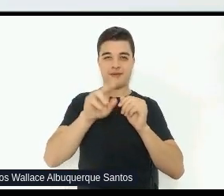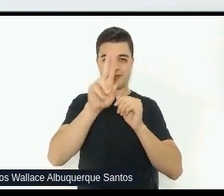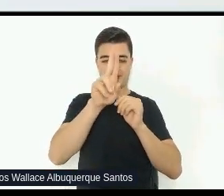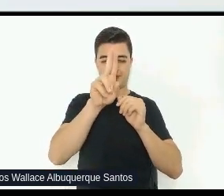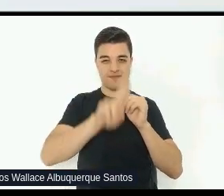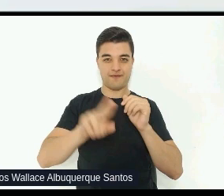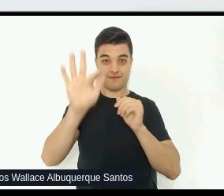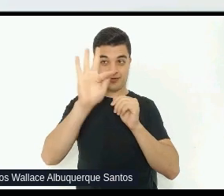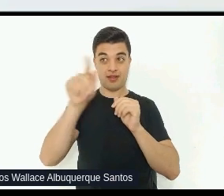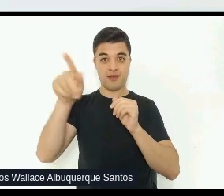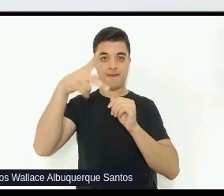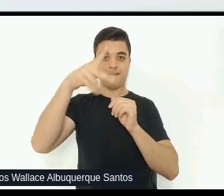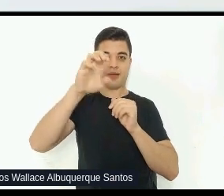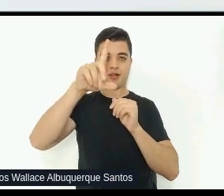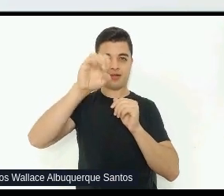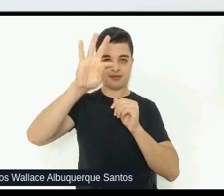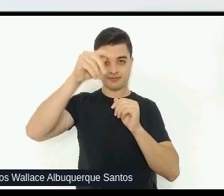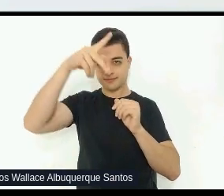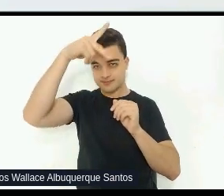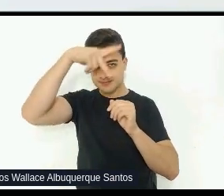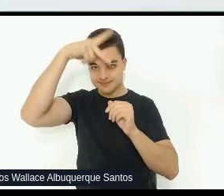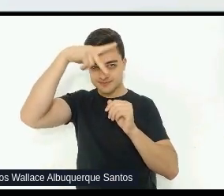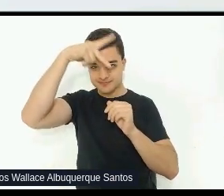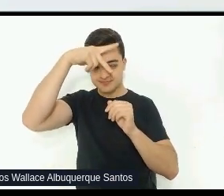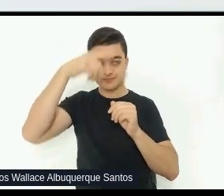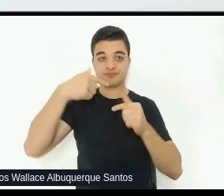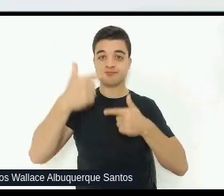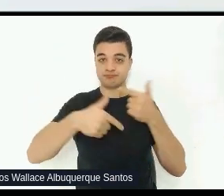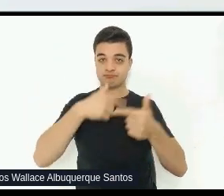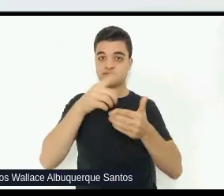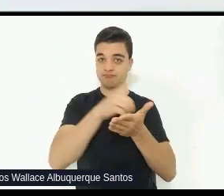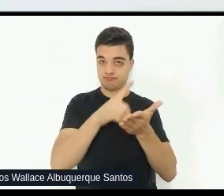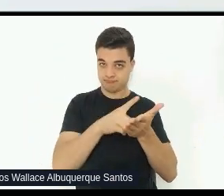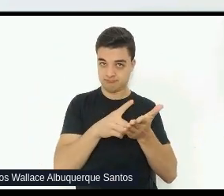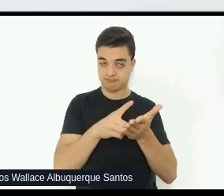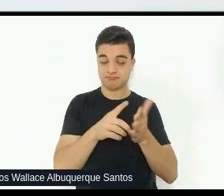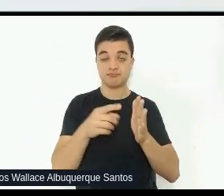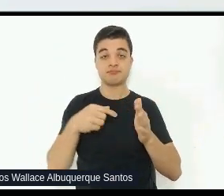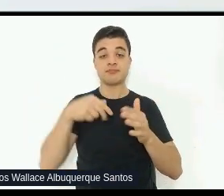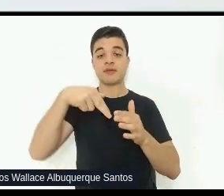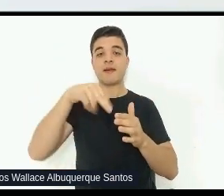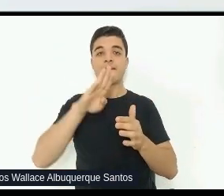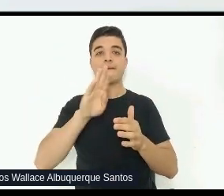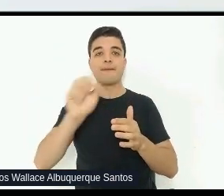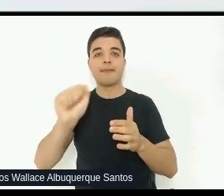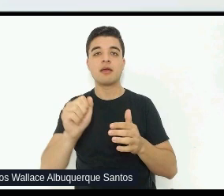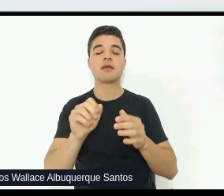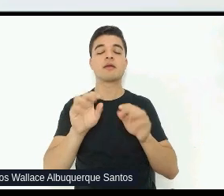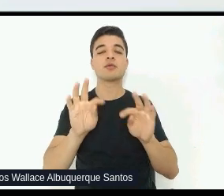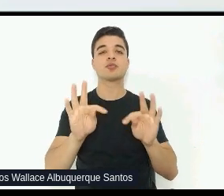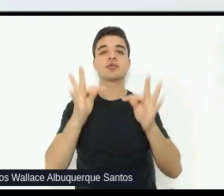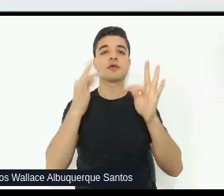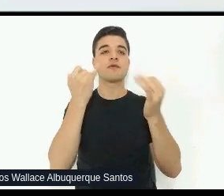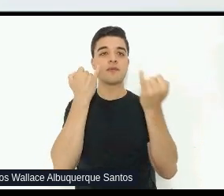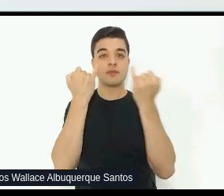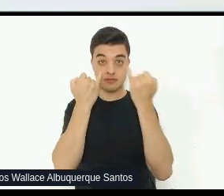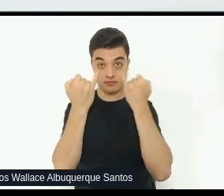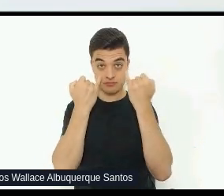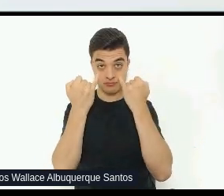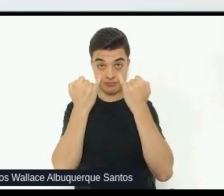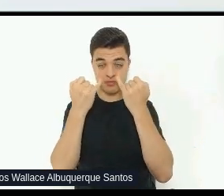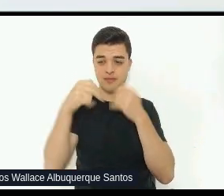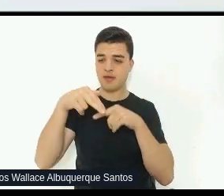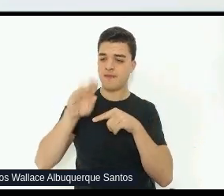focado em acessibilidade também. Atualmente eu faço MBA em gestão de tecnologia da informação. Meu intuito com o MBA é